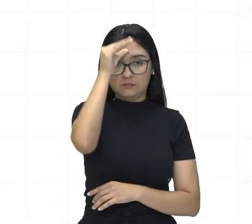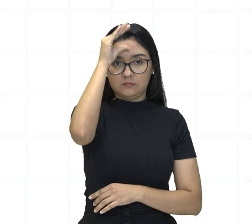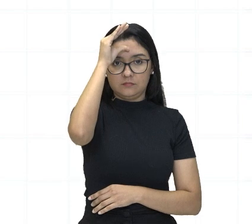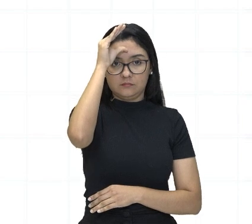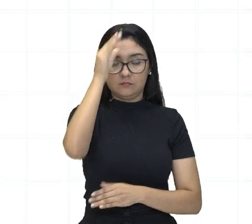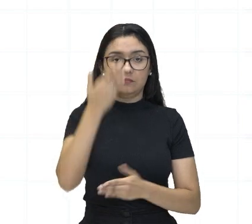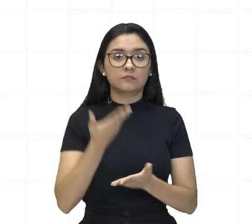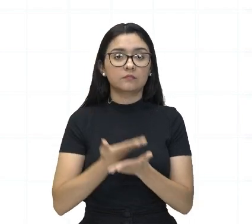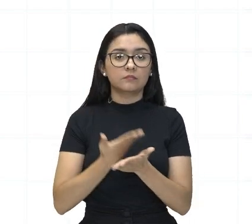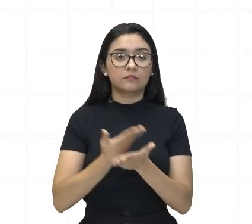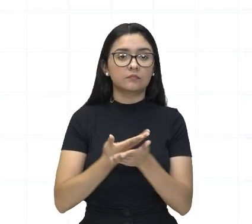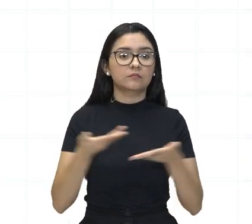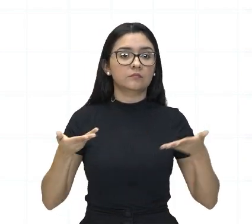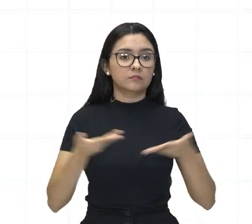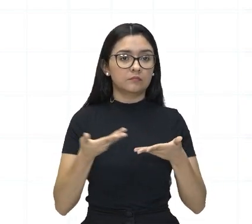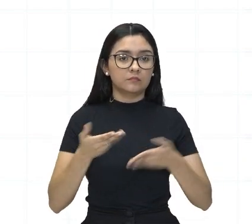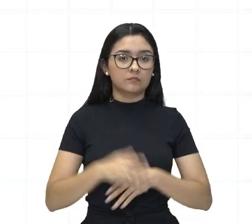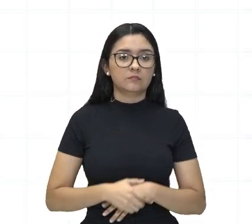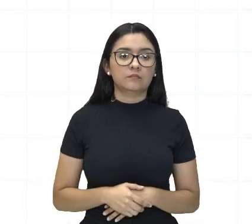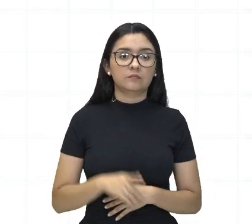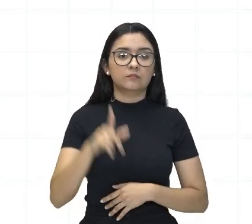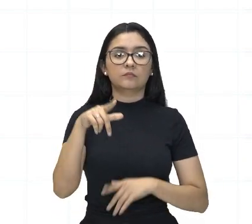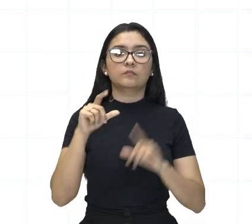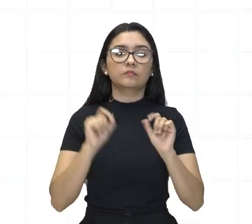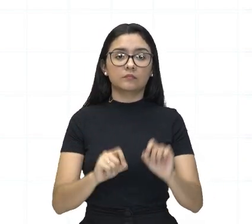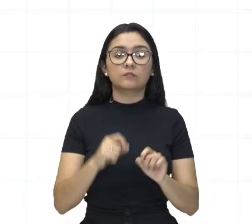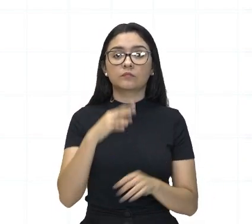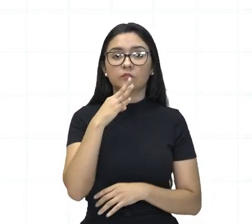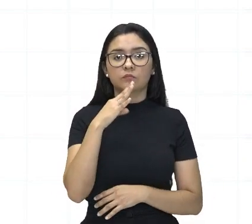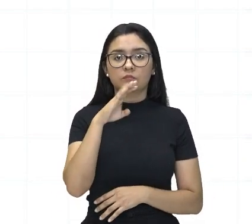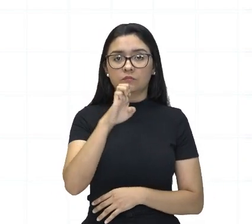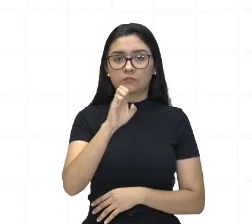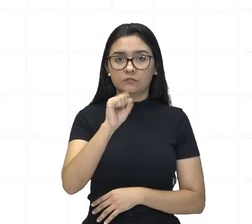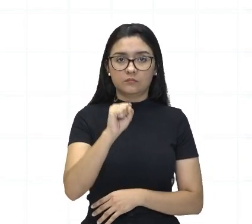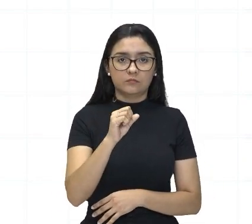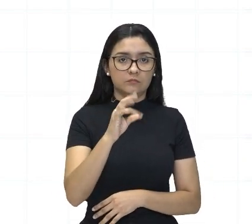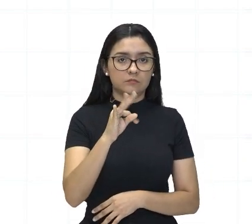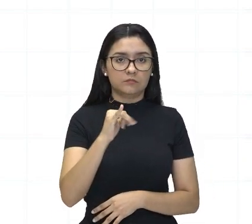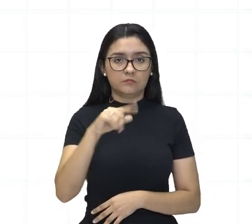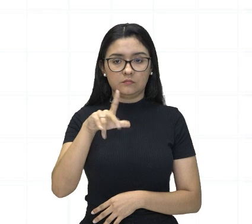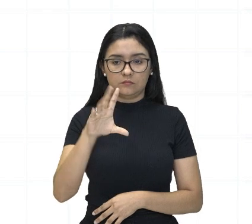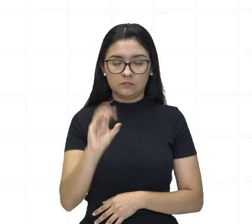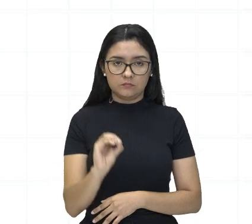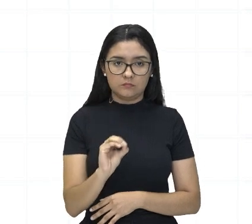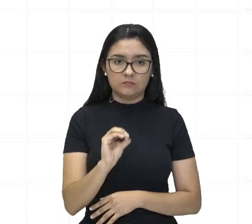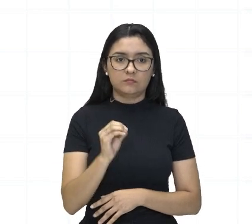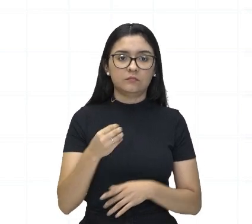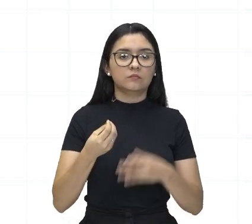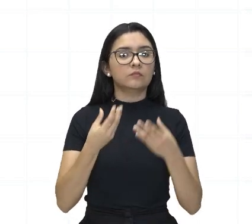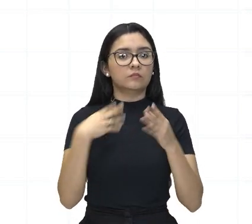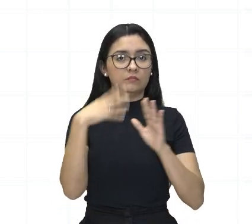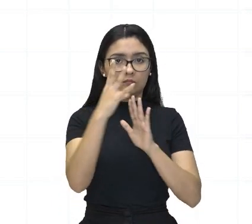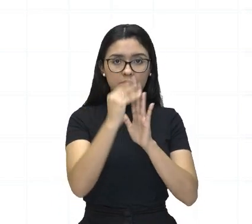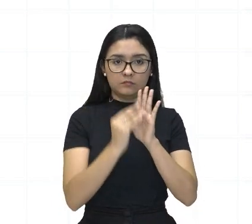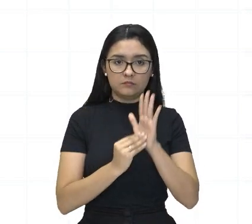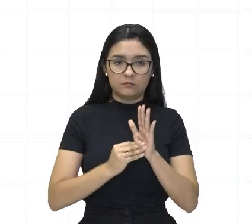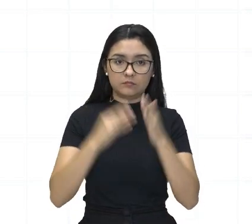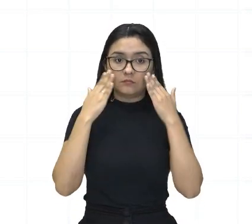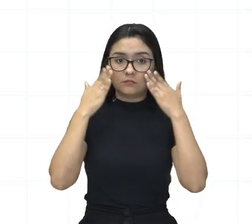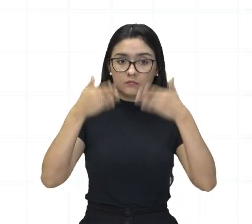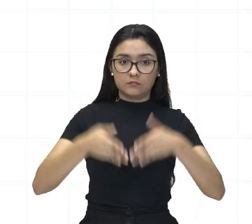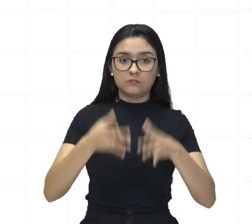para esta aula, nós vamos trabalhar, conhecer o estilo, certo? Estudar este conteúdo. Especificamente,